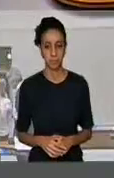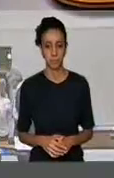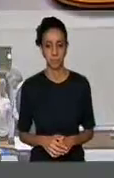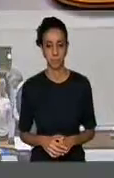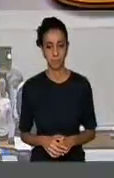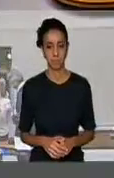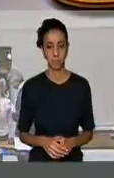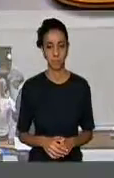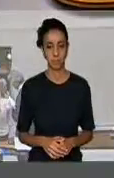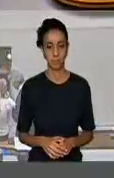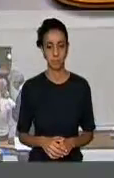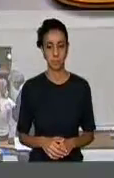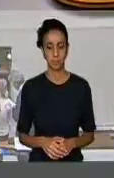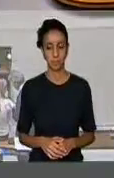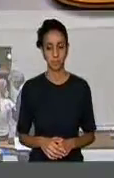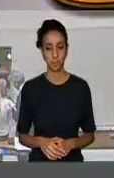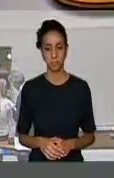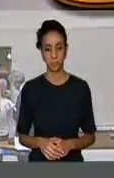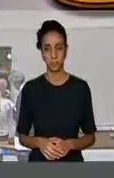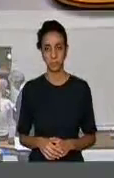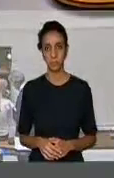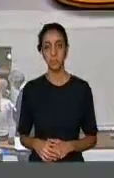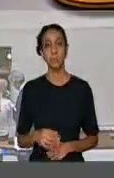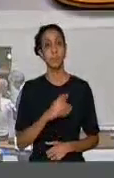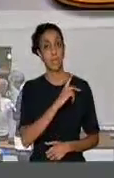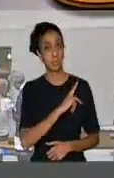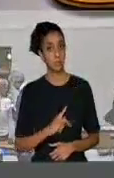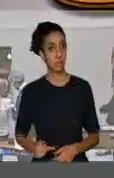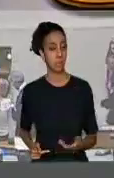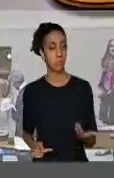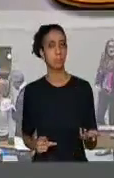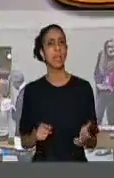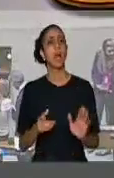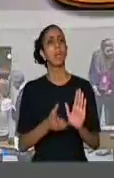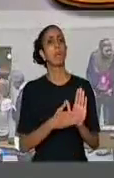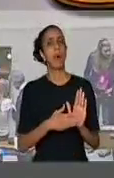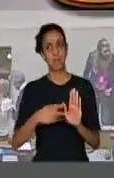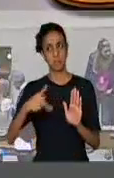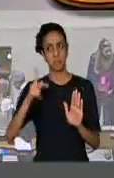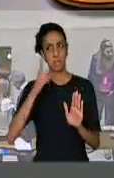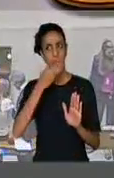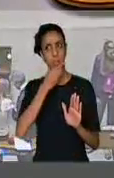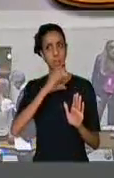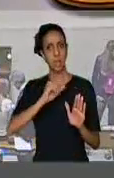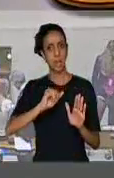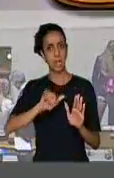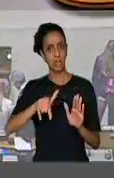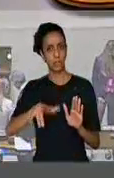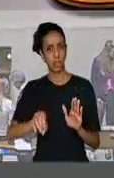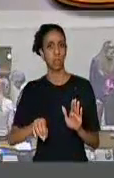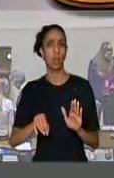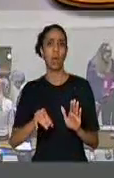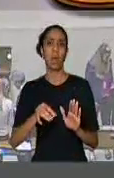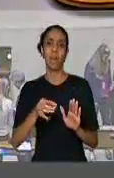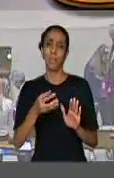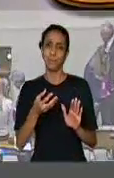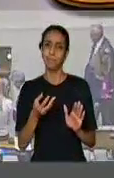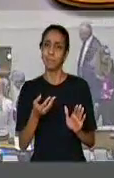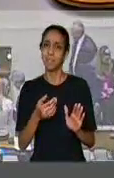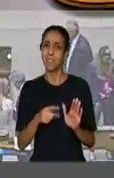Presidente, a proposta do deputado Cajado já seria muito negativa, porque